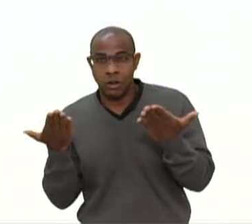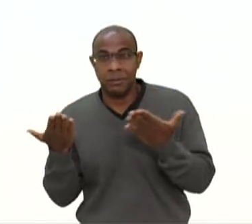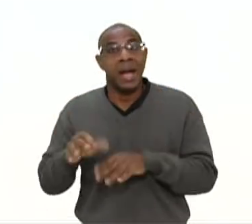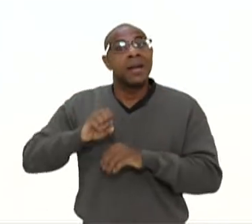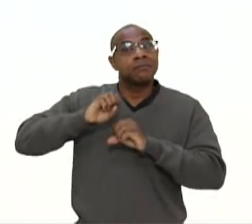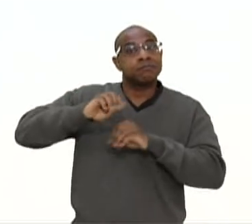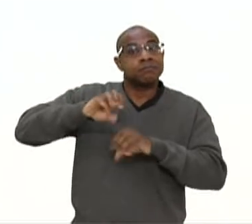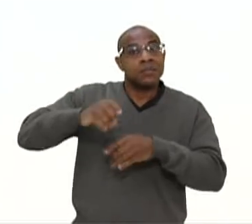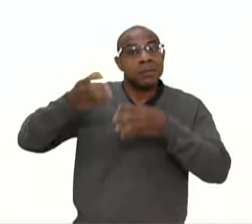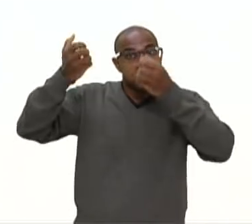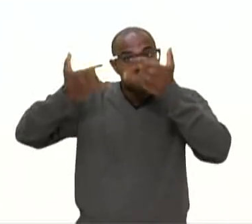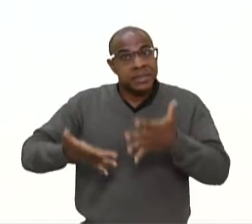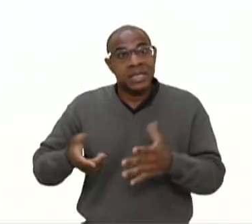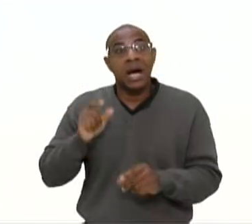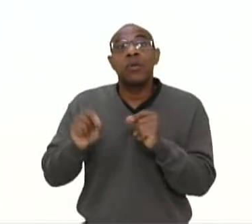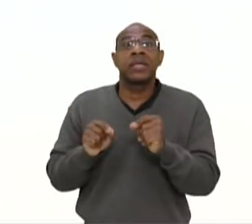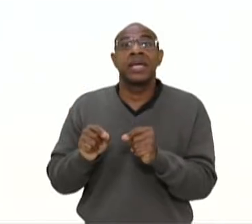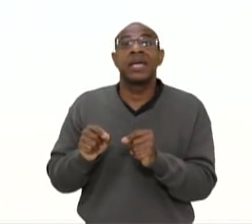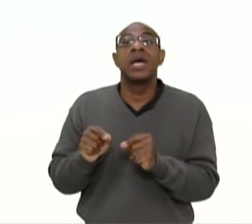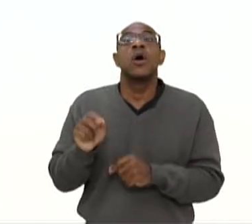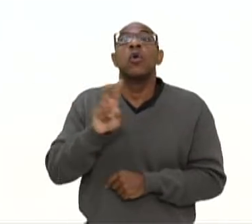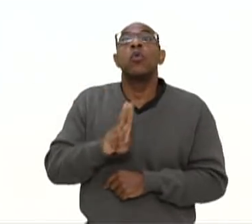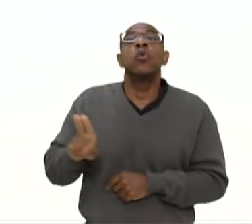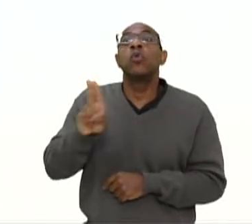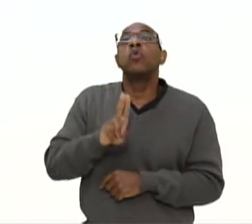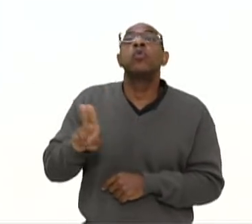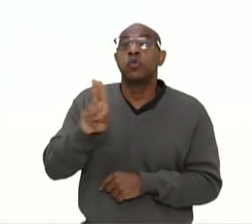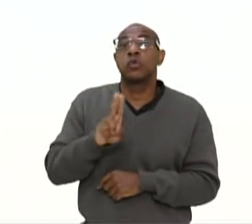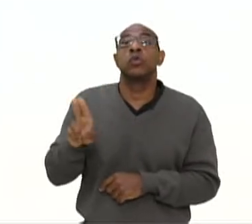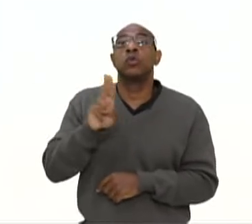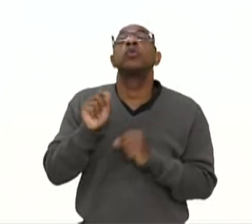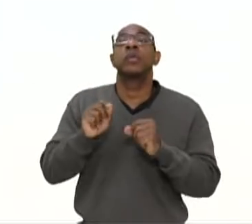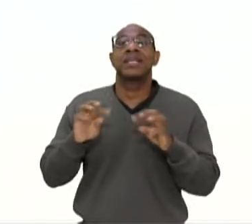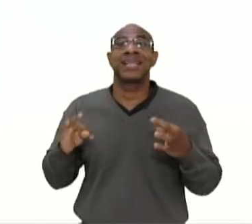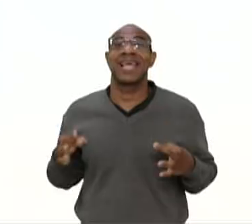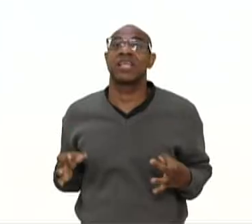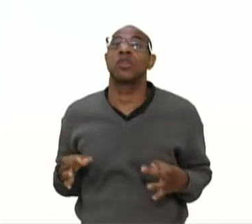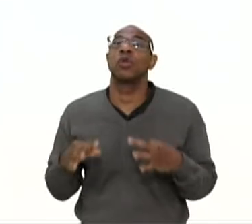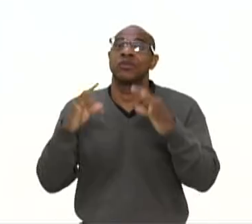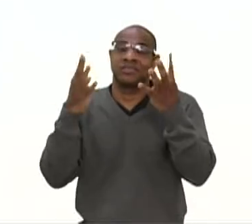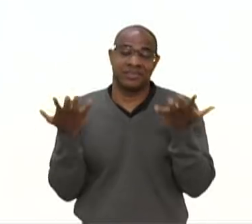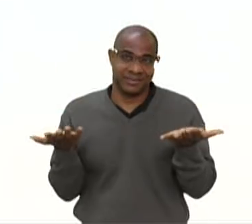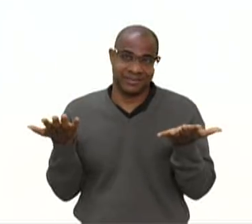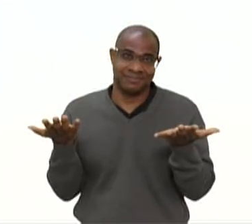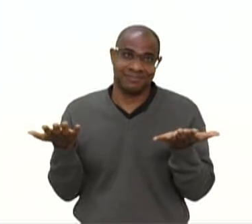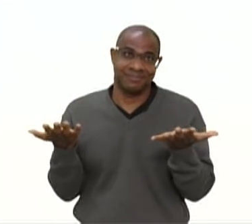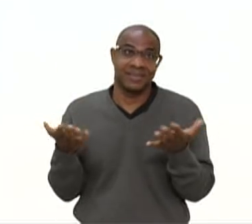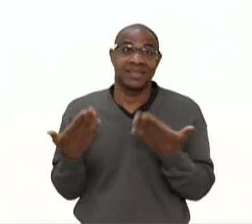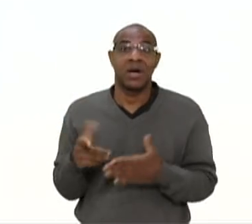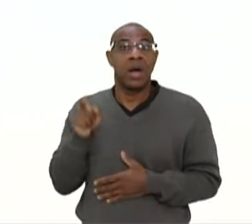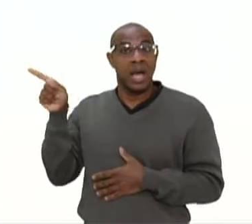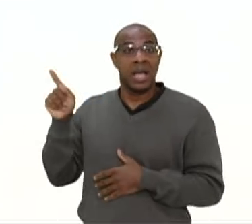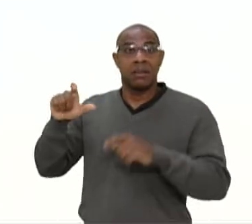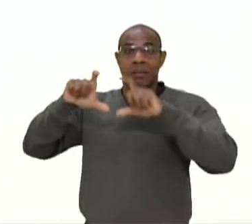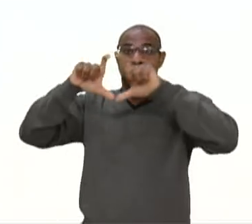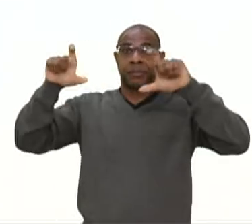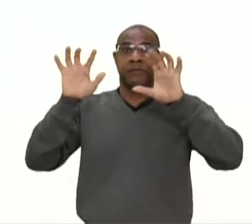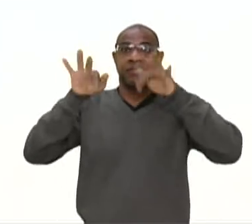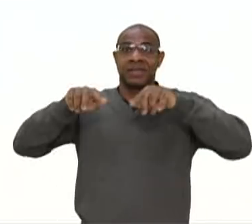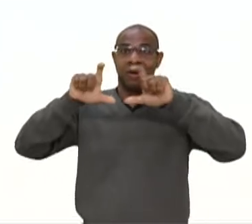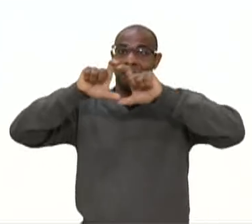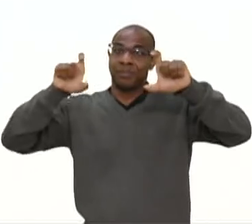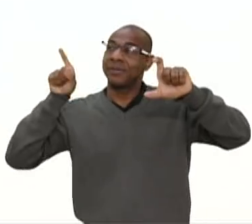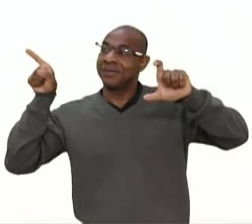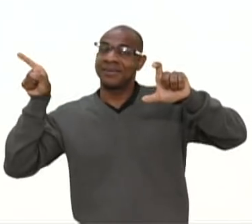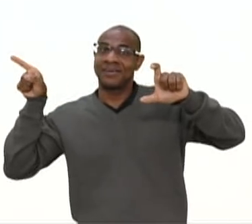e adolescentes sobre o uso excessivo da tecnologia. Então, aqui nessa parte final do